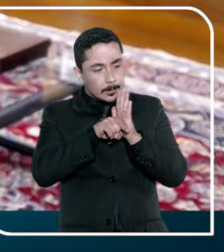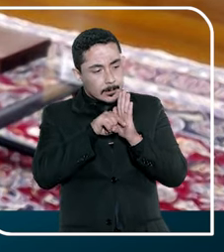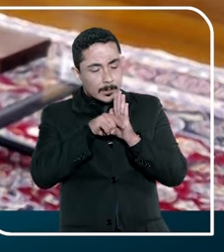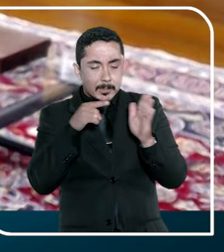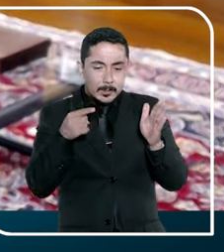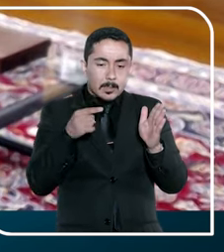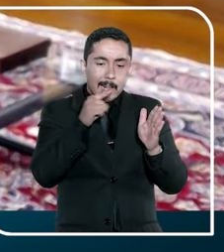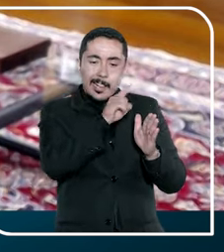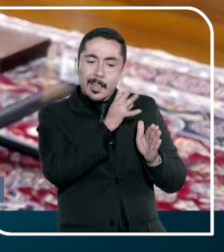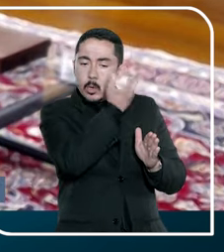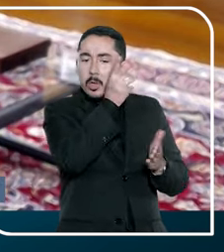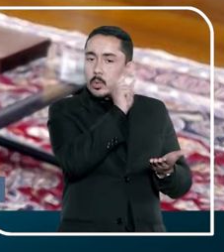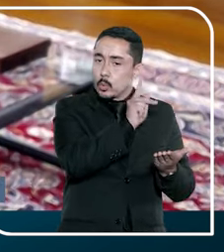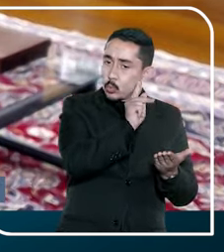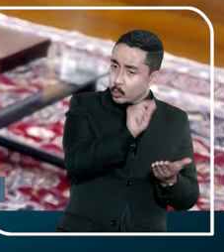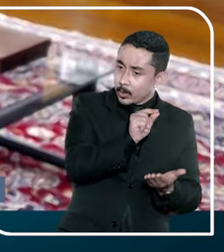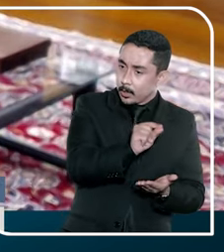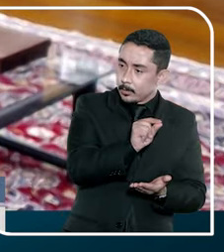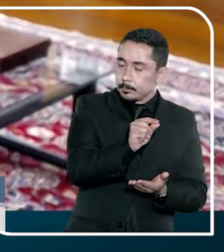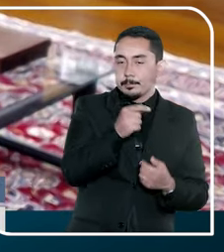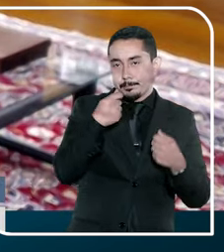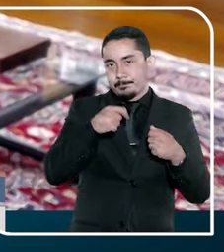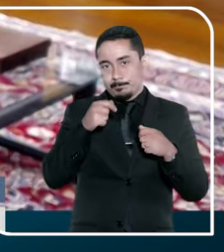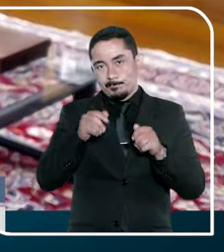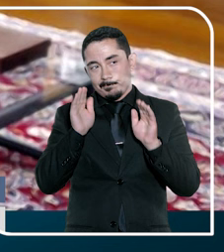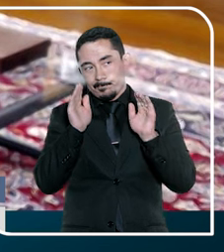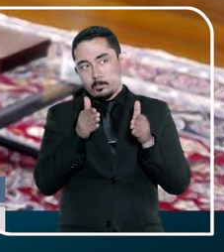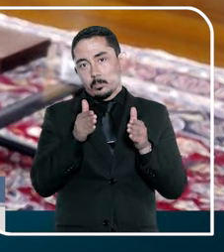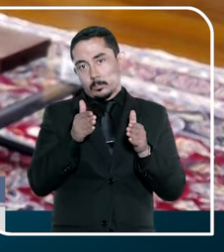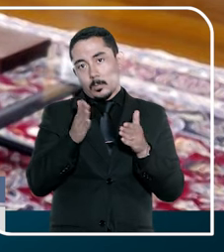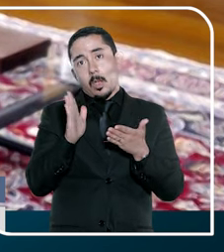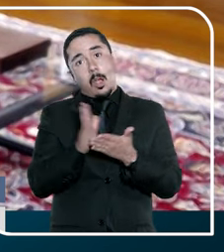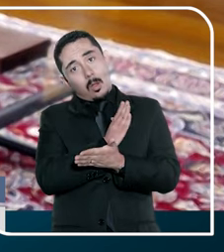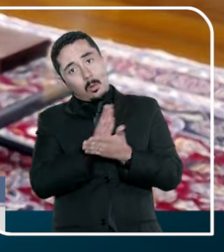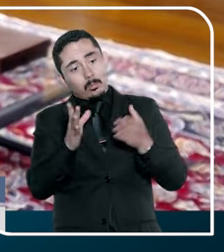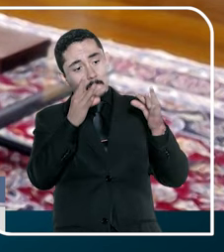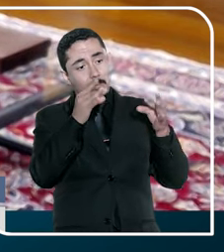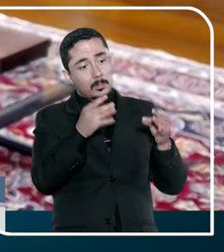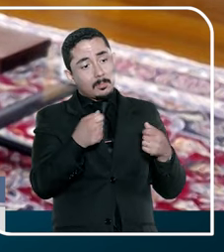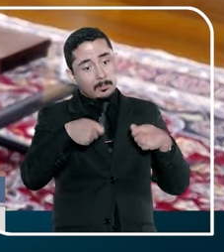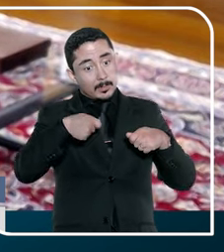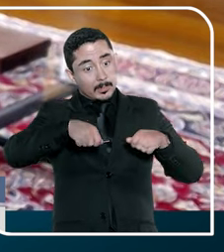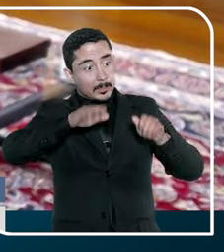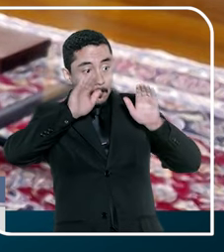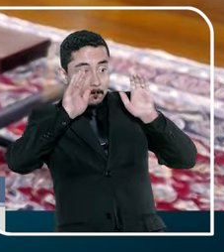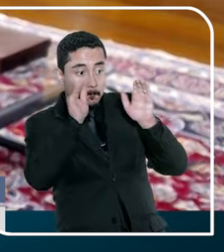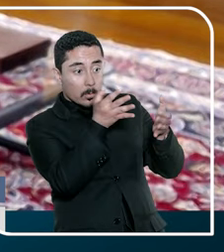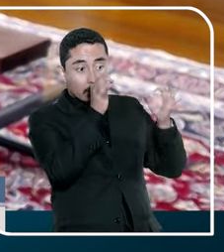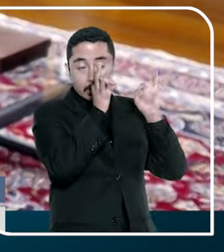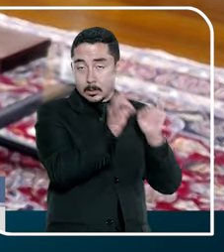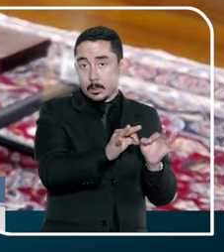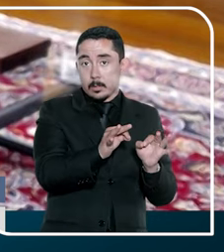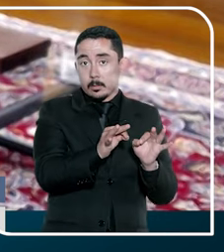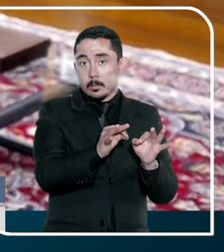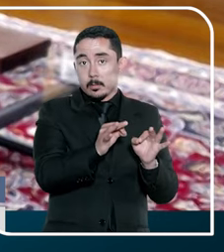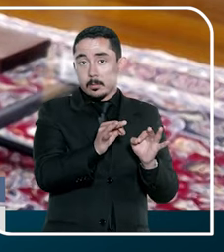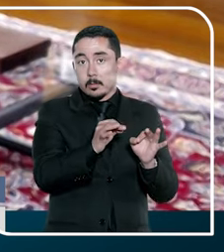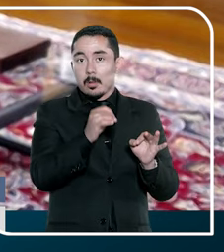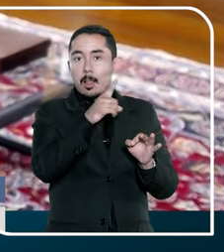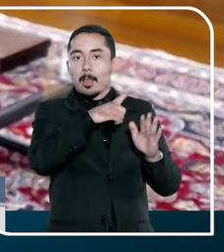existem alguns critérios objetivos que um ao se defrontar com o processo